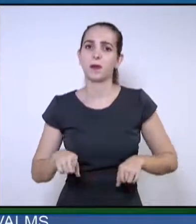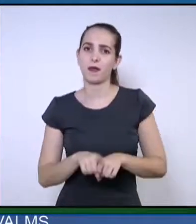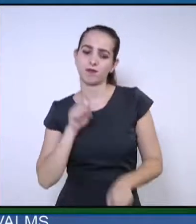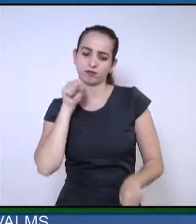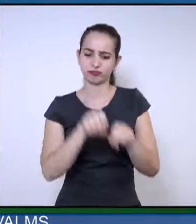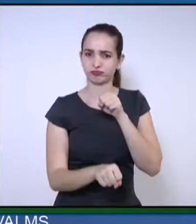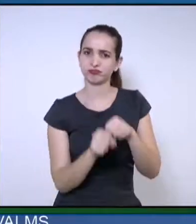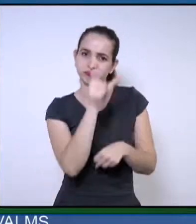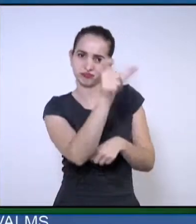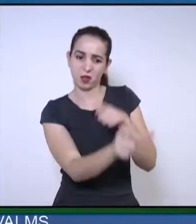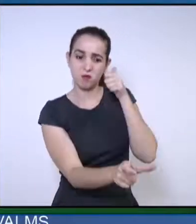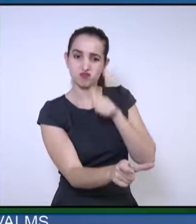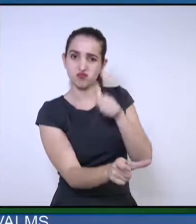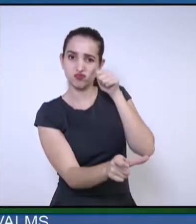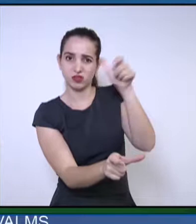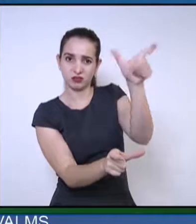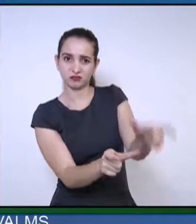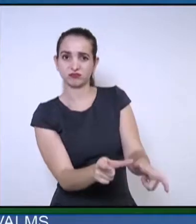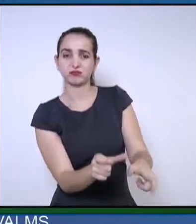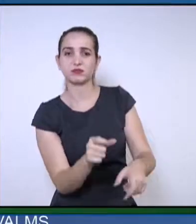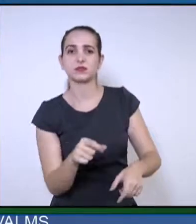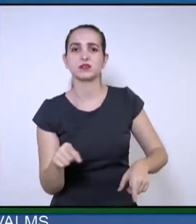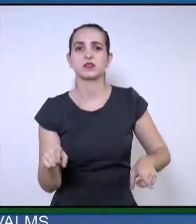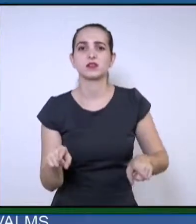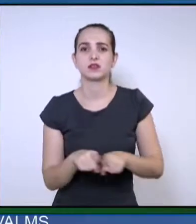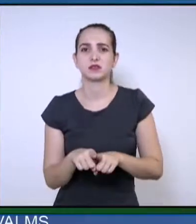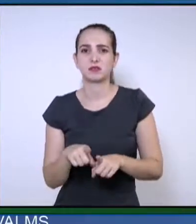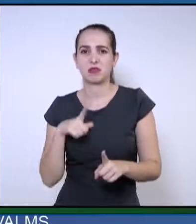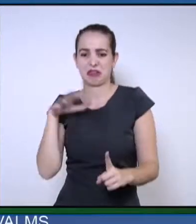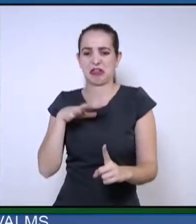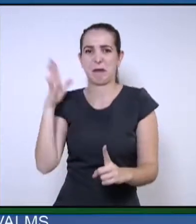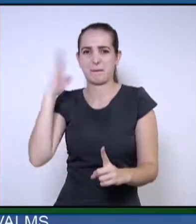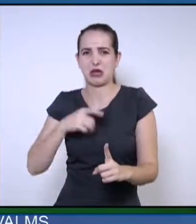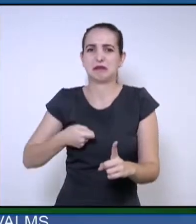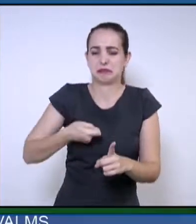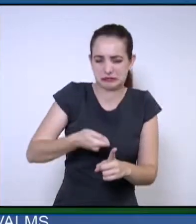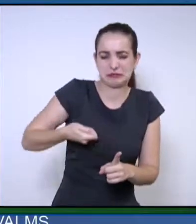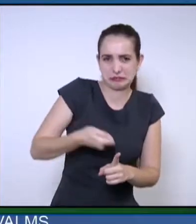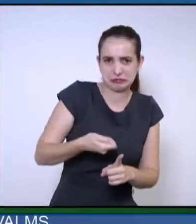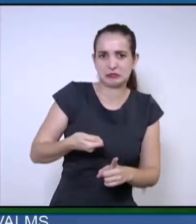feminicídio, contra a tortura